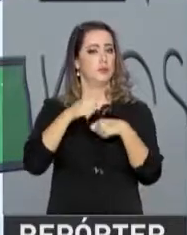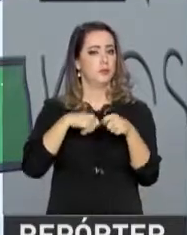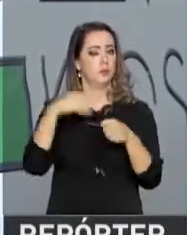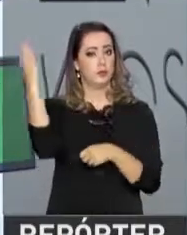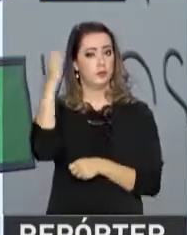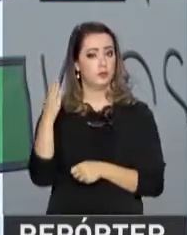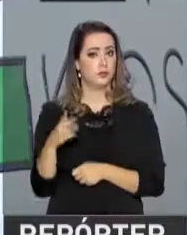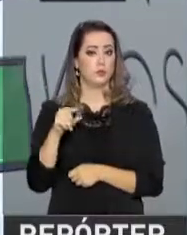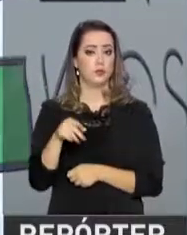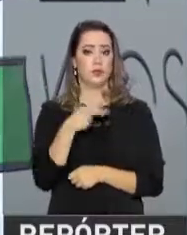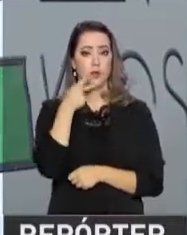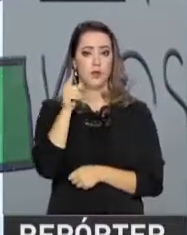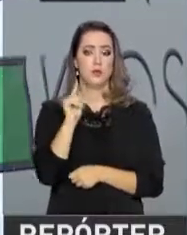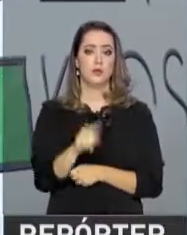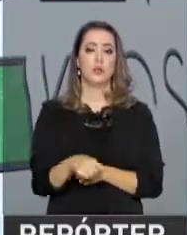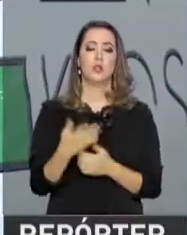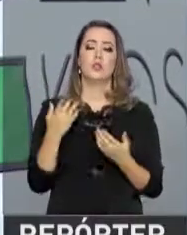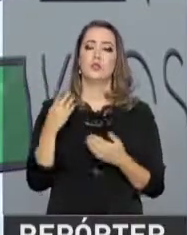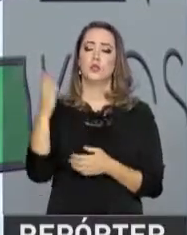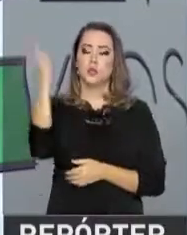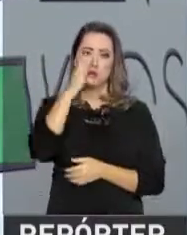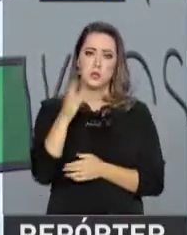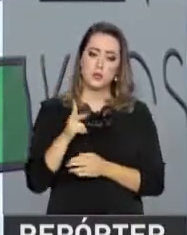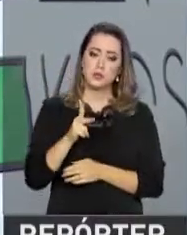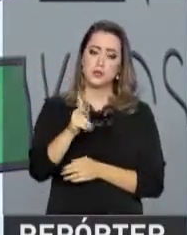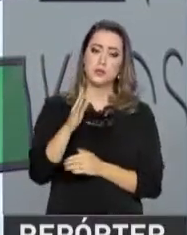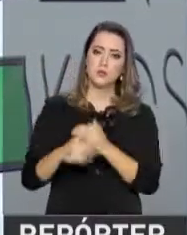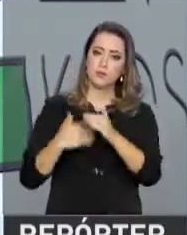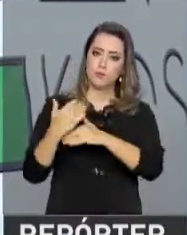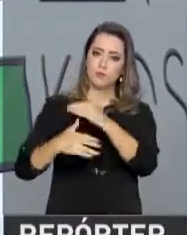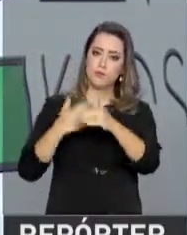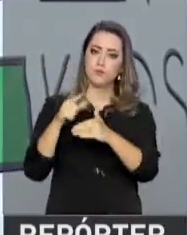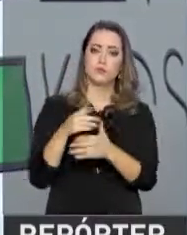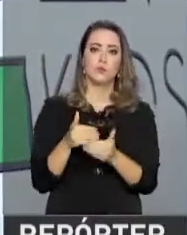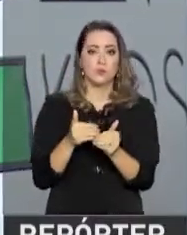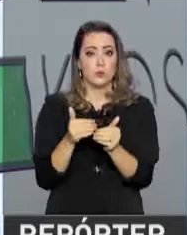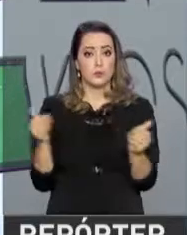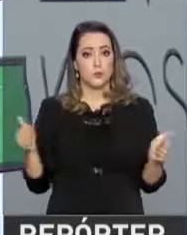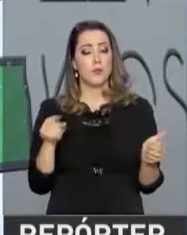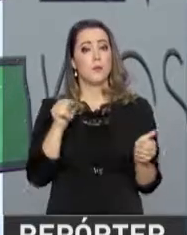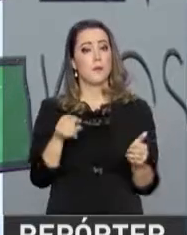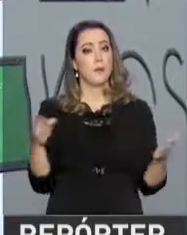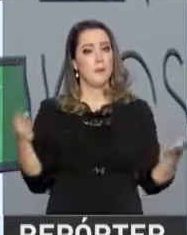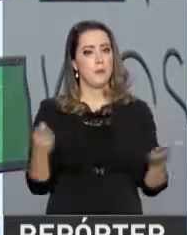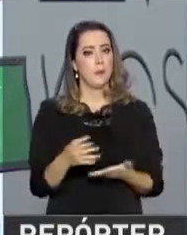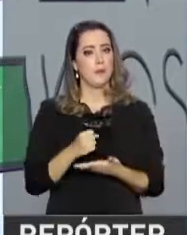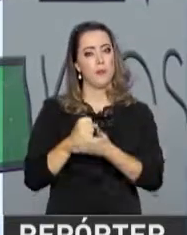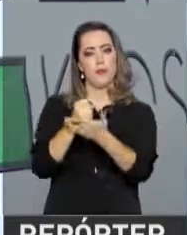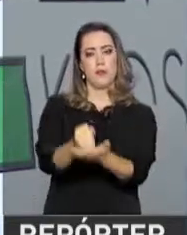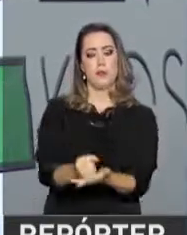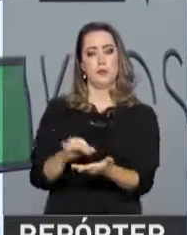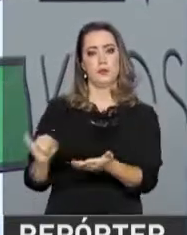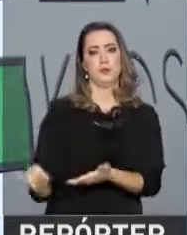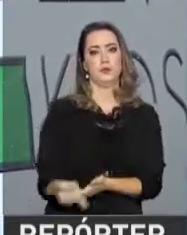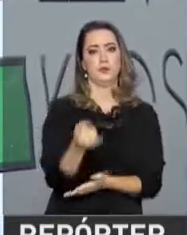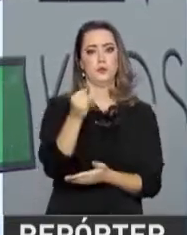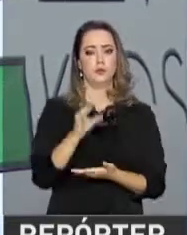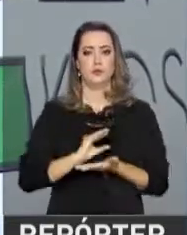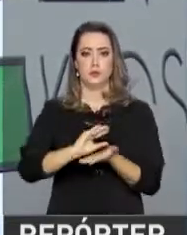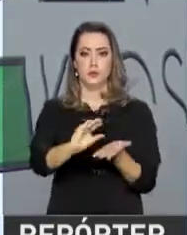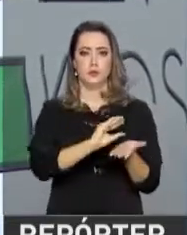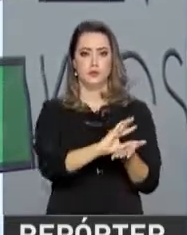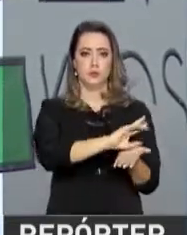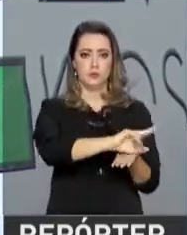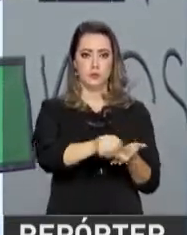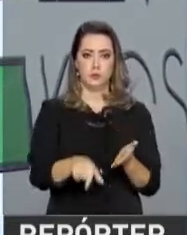ao afirmar que o país está cada vez mais competitivo e aberto e que hoje oferece oportunidades de investimentos